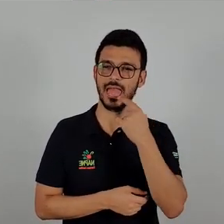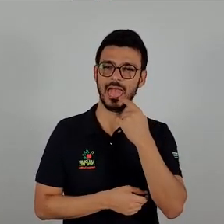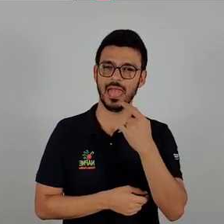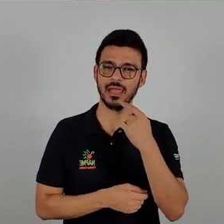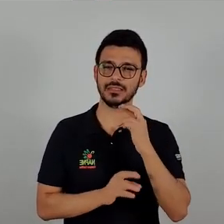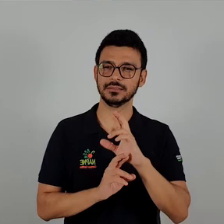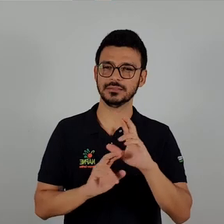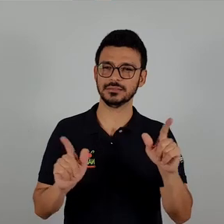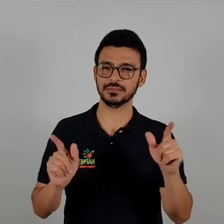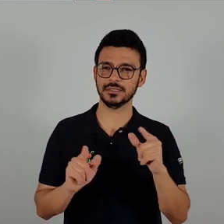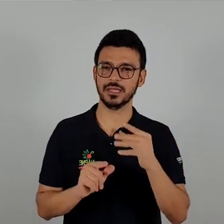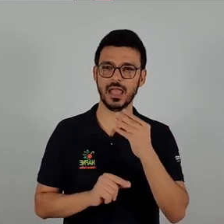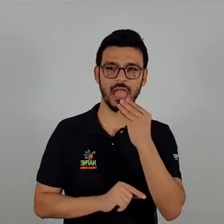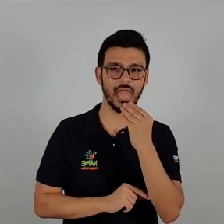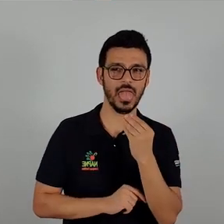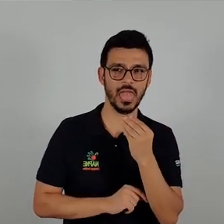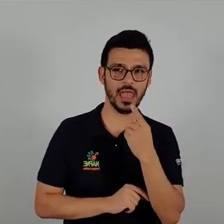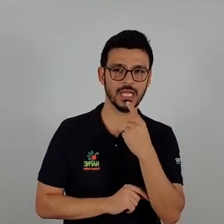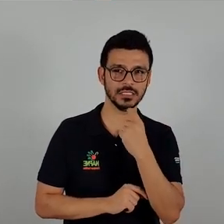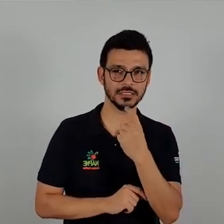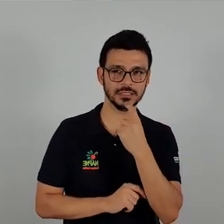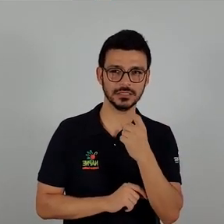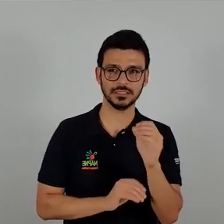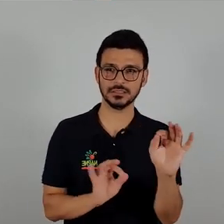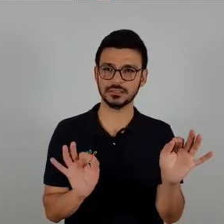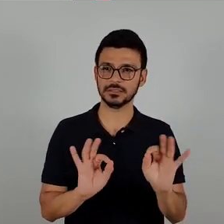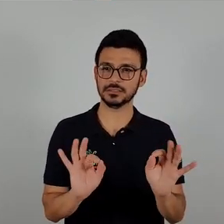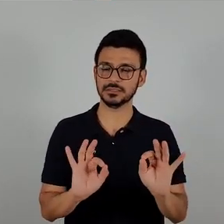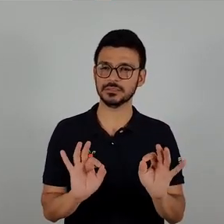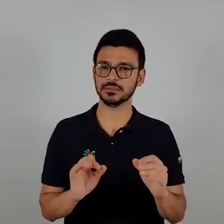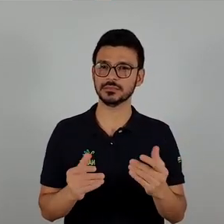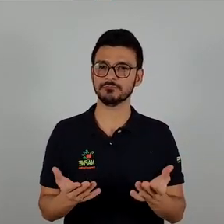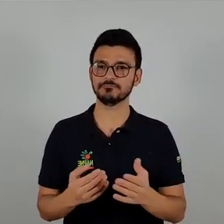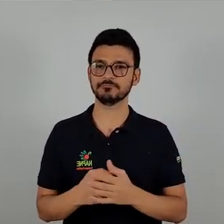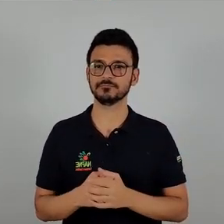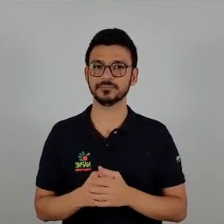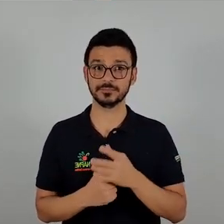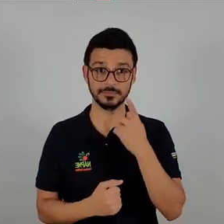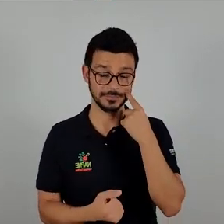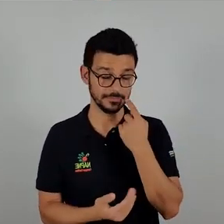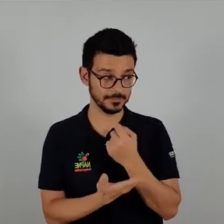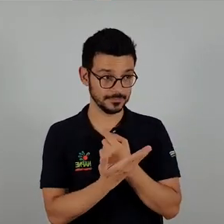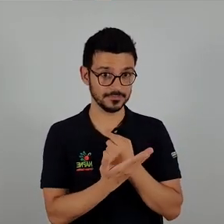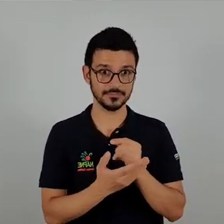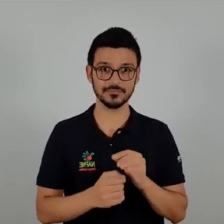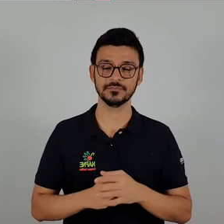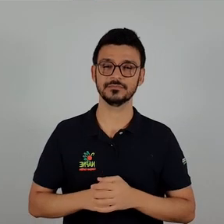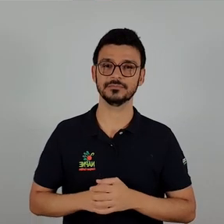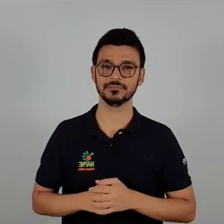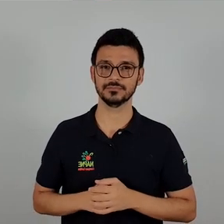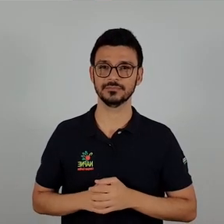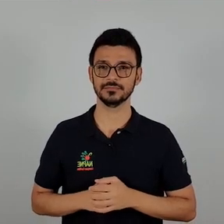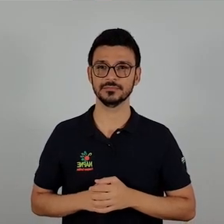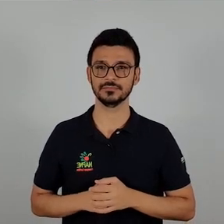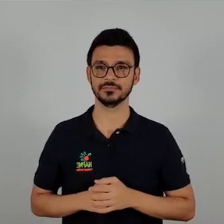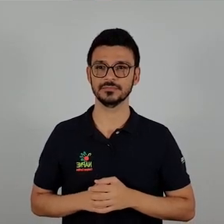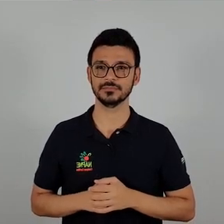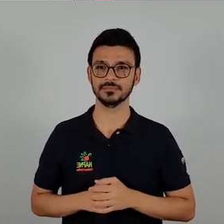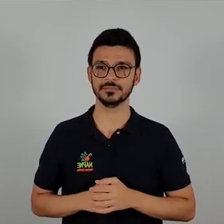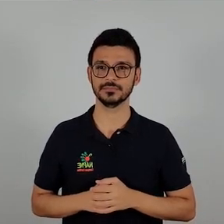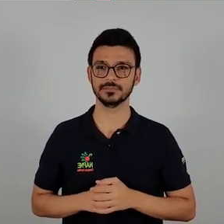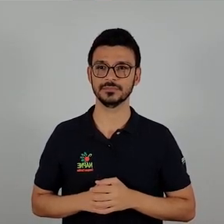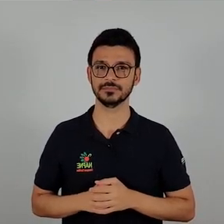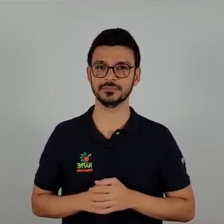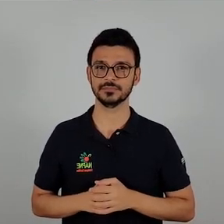cheiro que esse animal deixa no consultório, ao contrário desse. E mesmo que esteja de banho